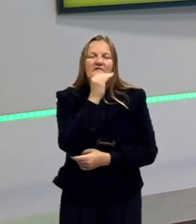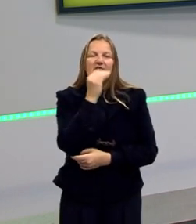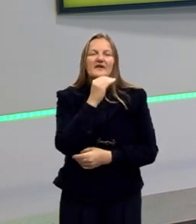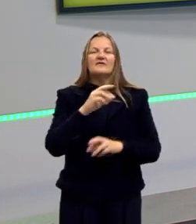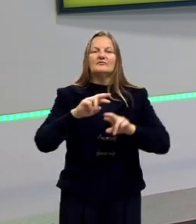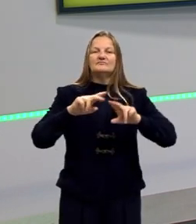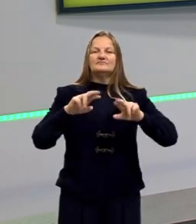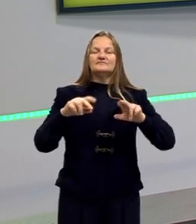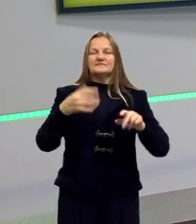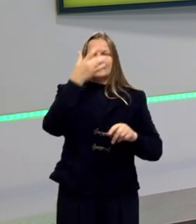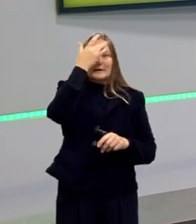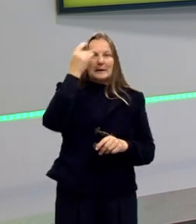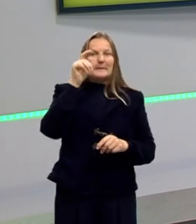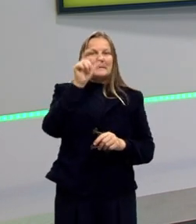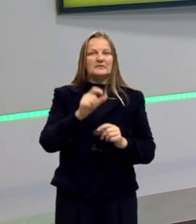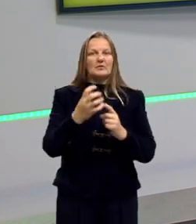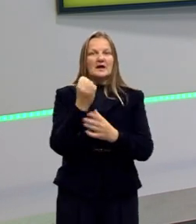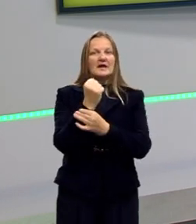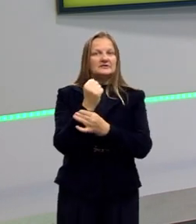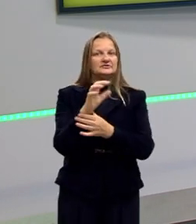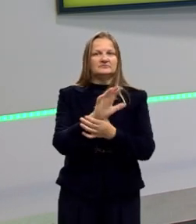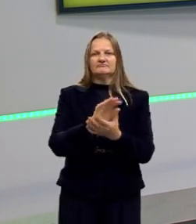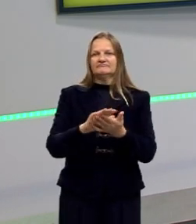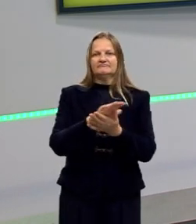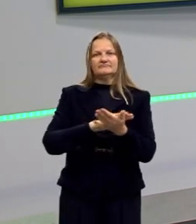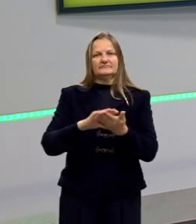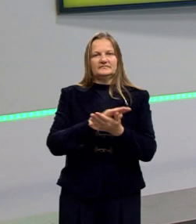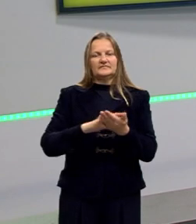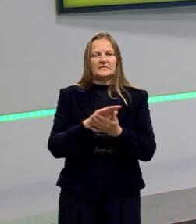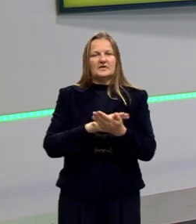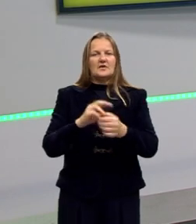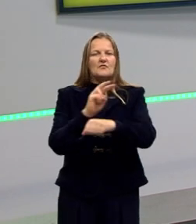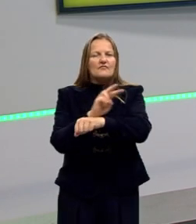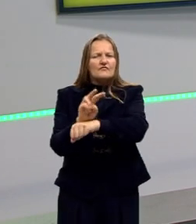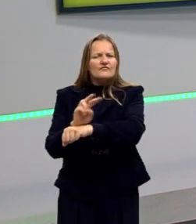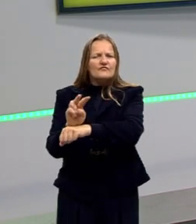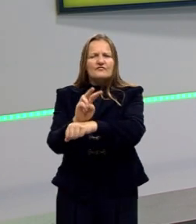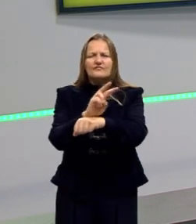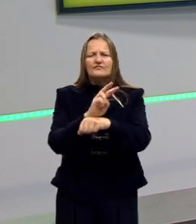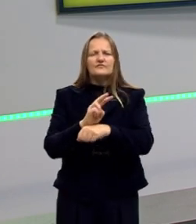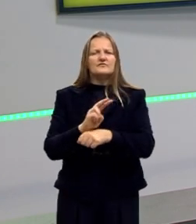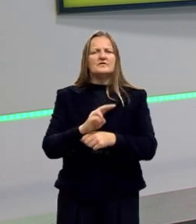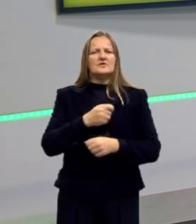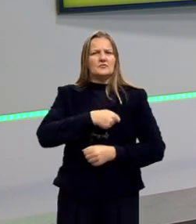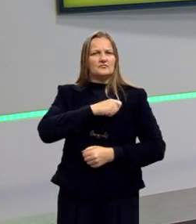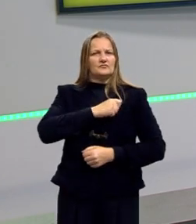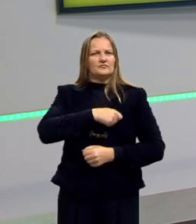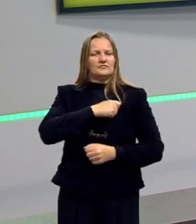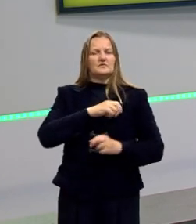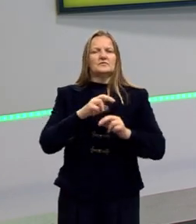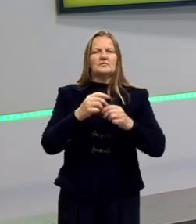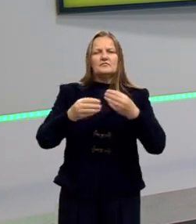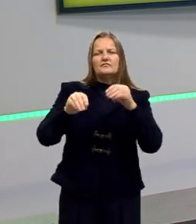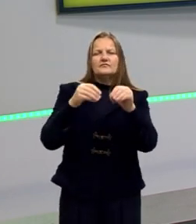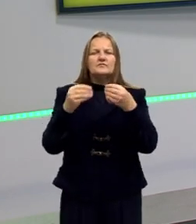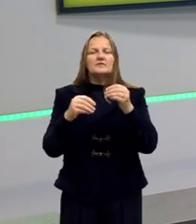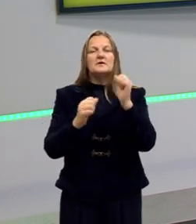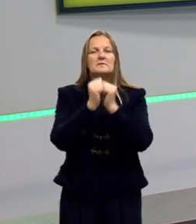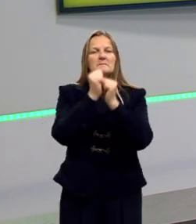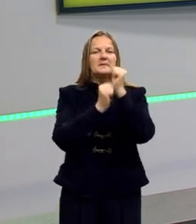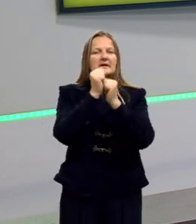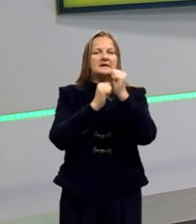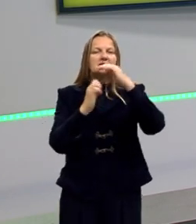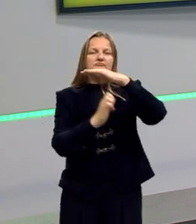diferenciadas né aí tu vai ter tudo uma Parato fiscal que vai ser flexibilizado para sua empresa